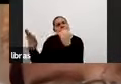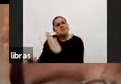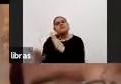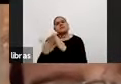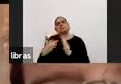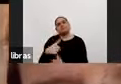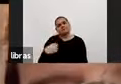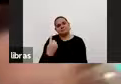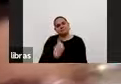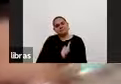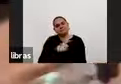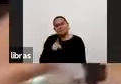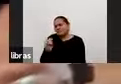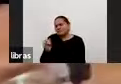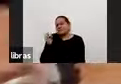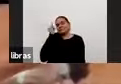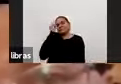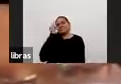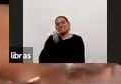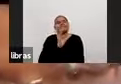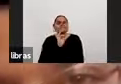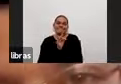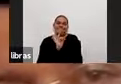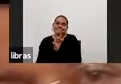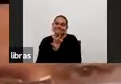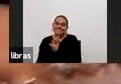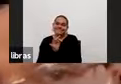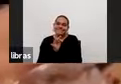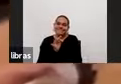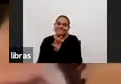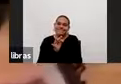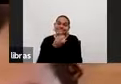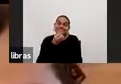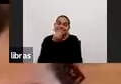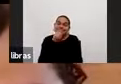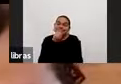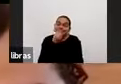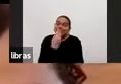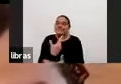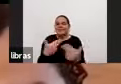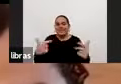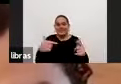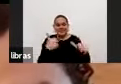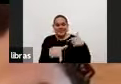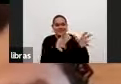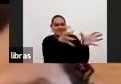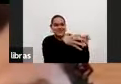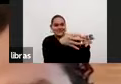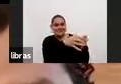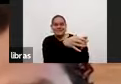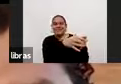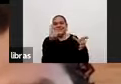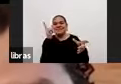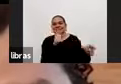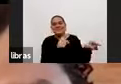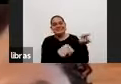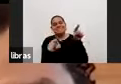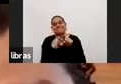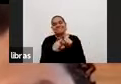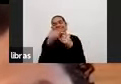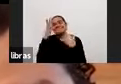importante. Então, beleza, é isso aí então, Jussi. Uma bela ação aí dos trabalhadores readmitidos, né, em agradecimento à